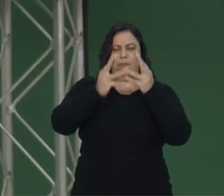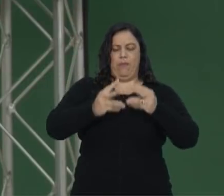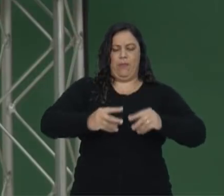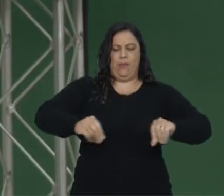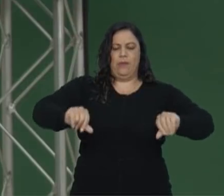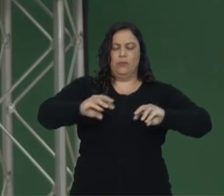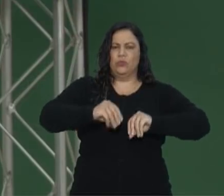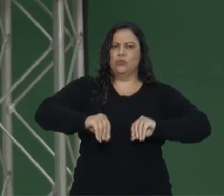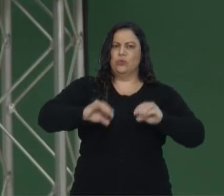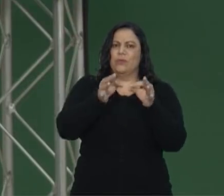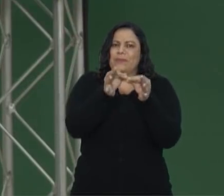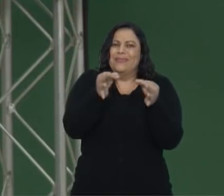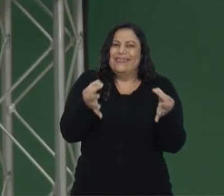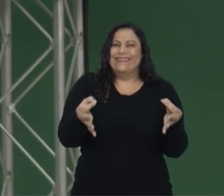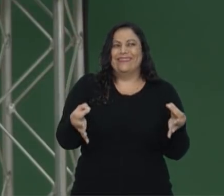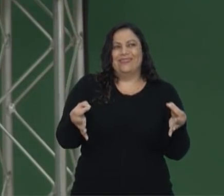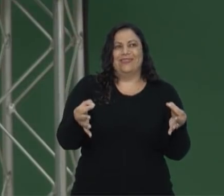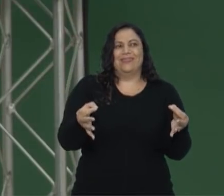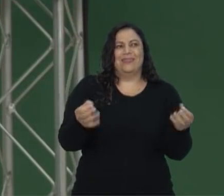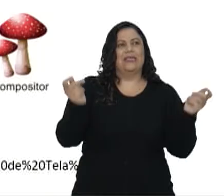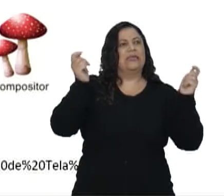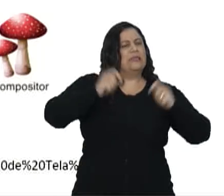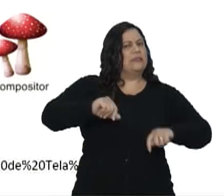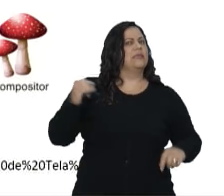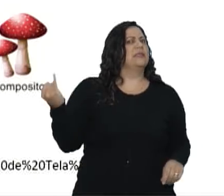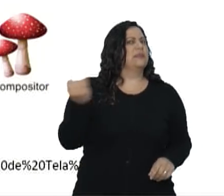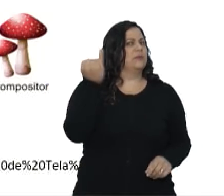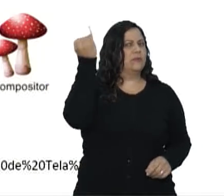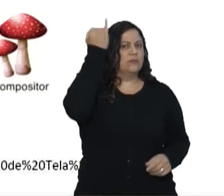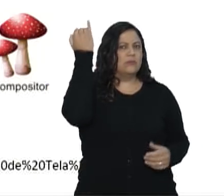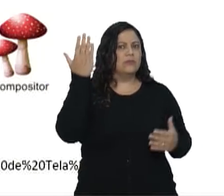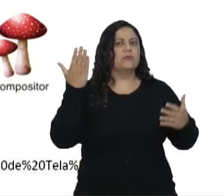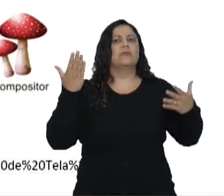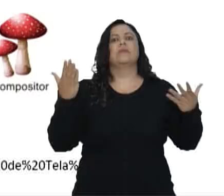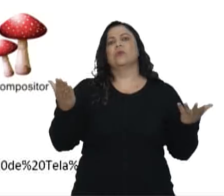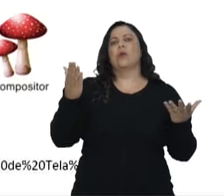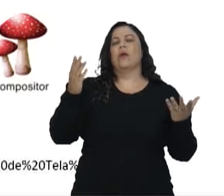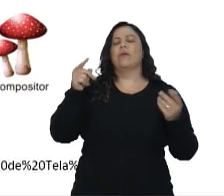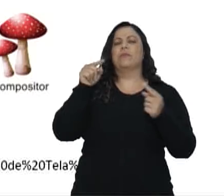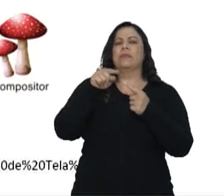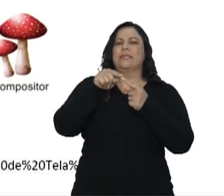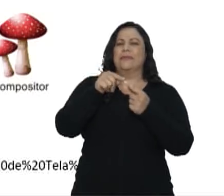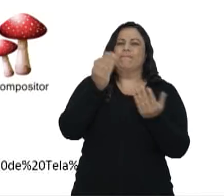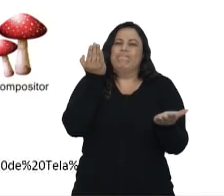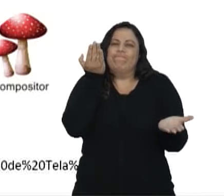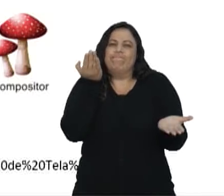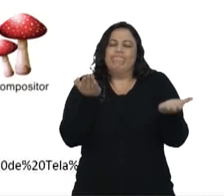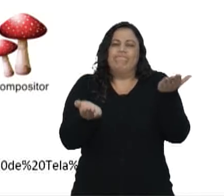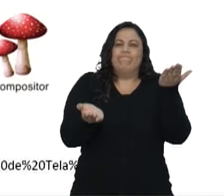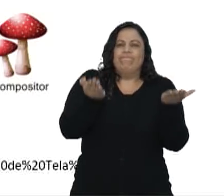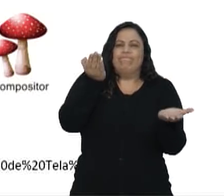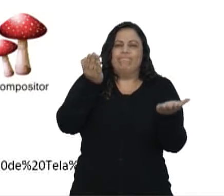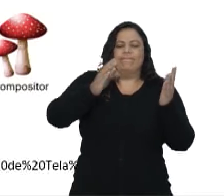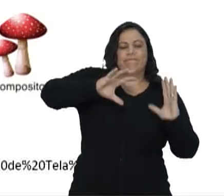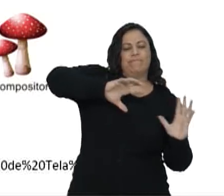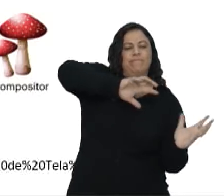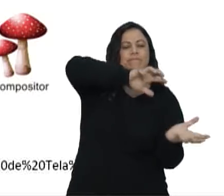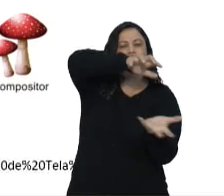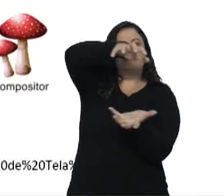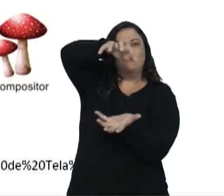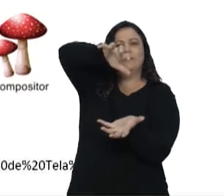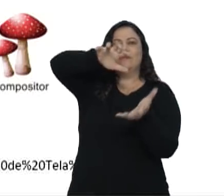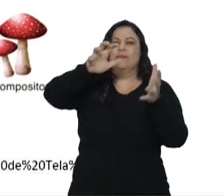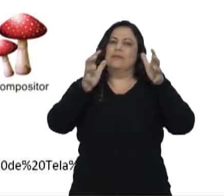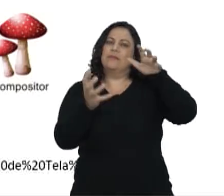mais simples. Esse processo é muito importante para quê? Para manter o equilíbrio do nosso planeta, pois devolve componentes